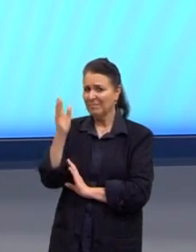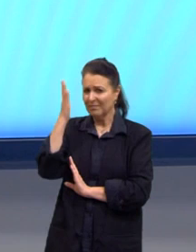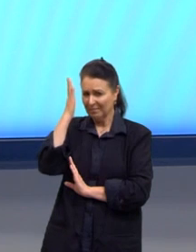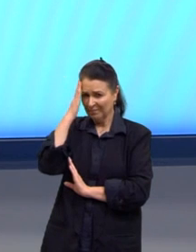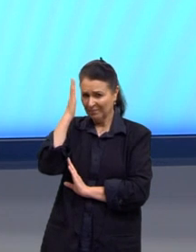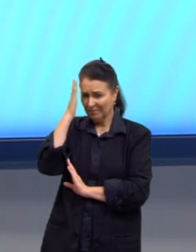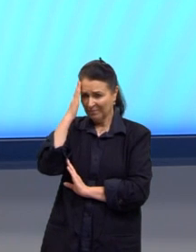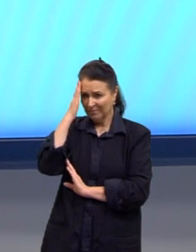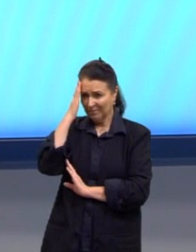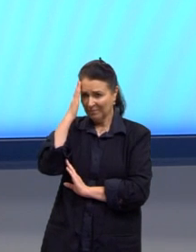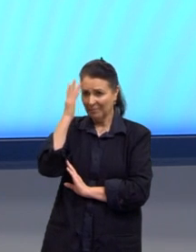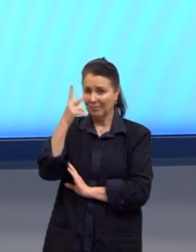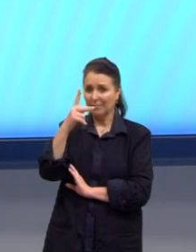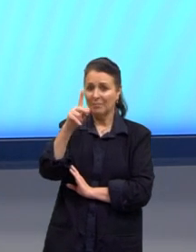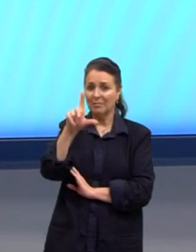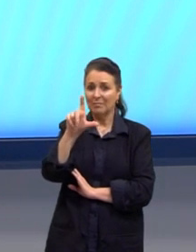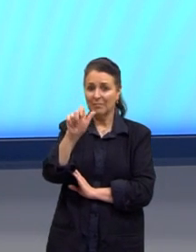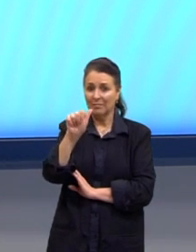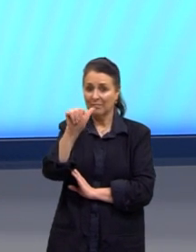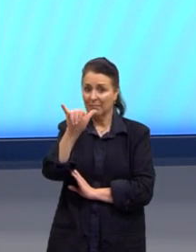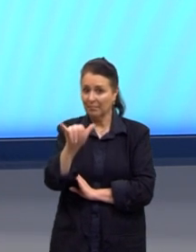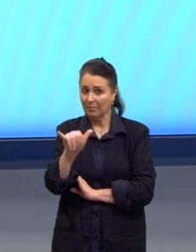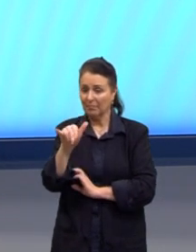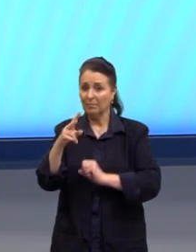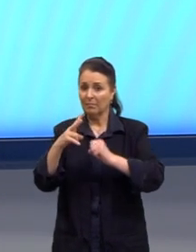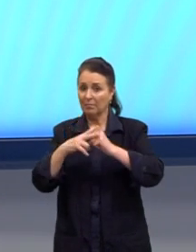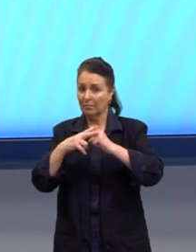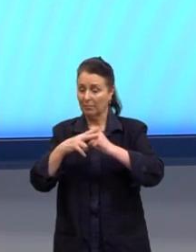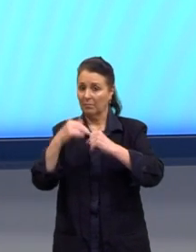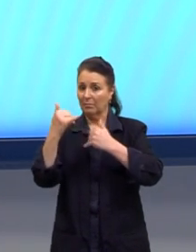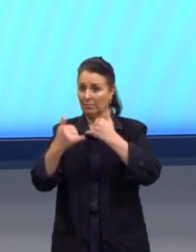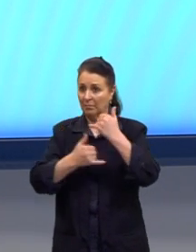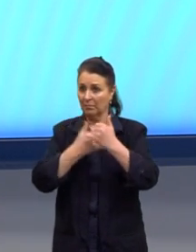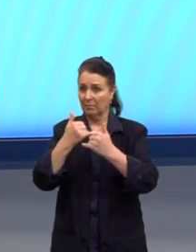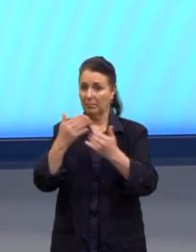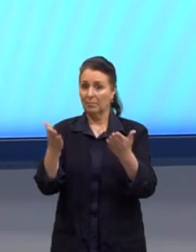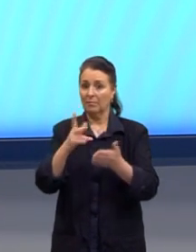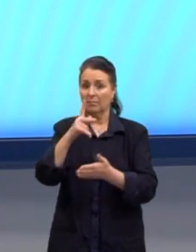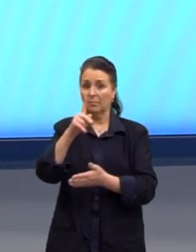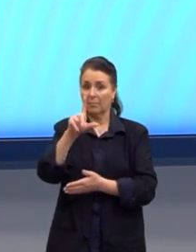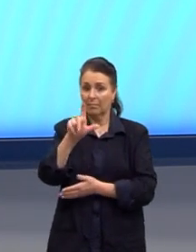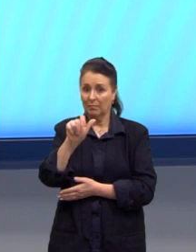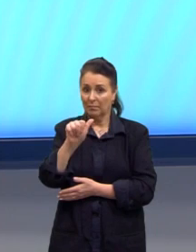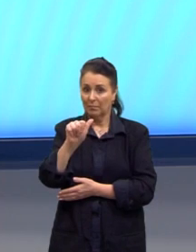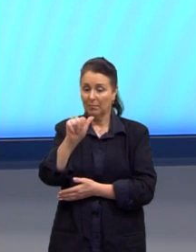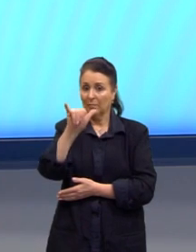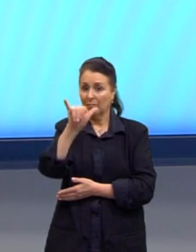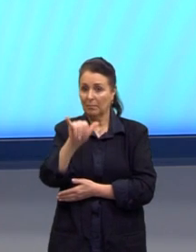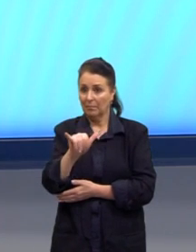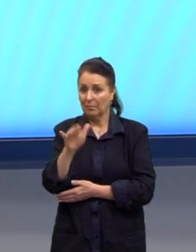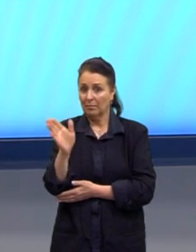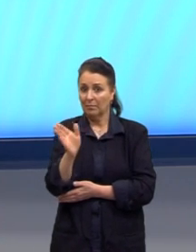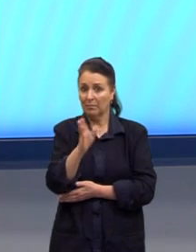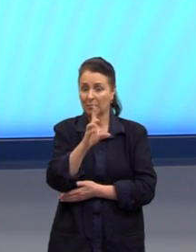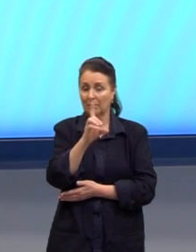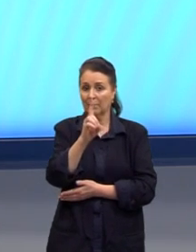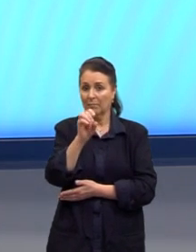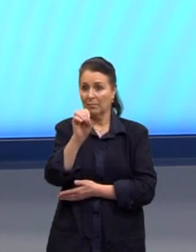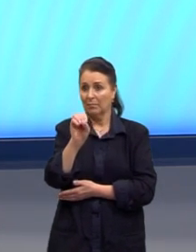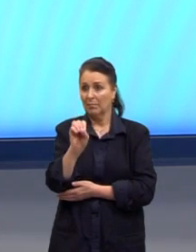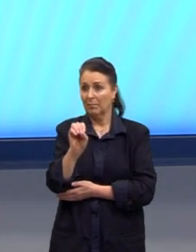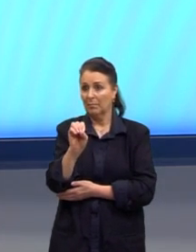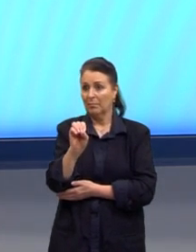disso Play sozinho é um verbo verbo brincar agora play down é menosprezar alguém é